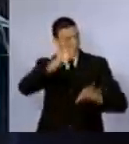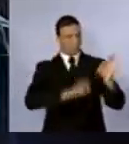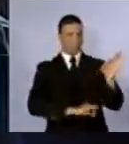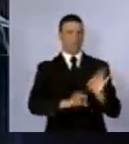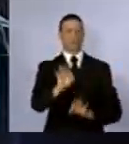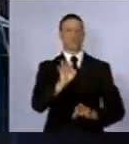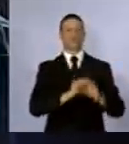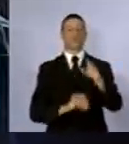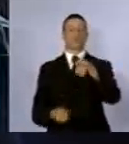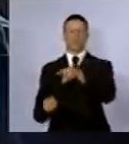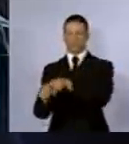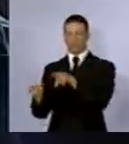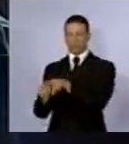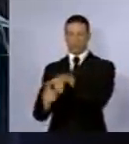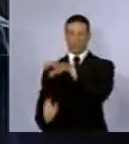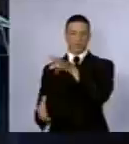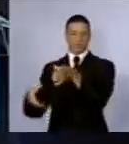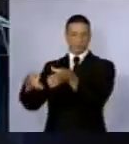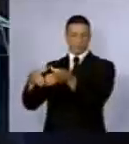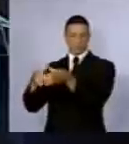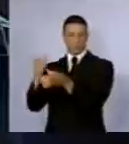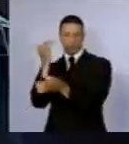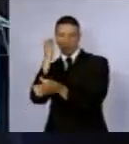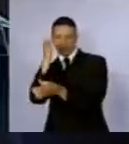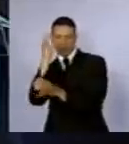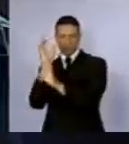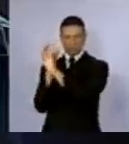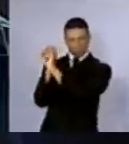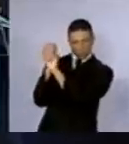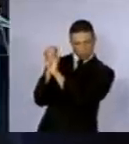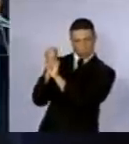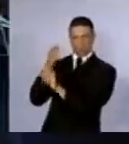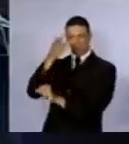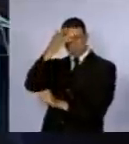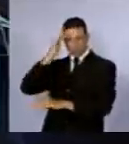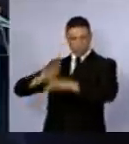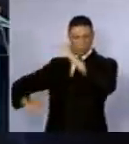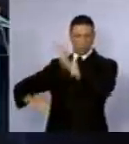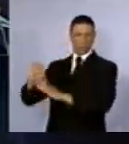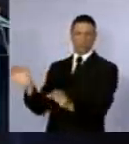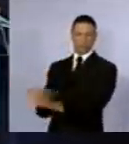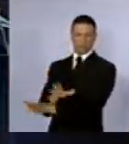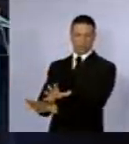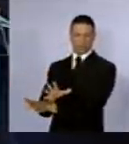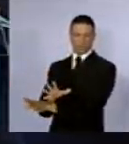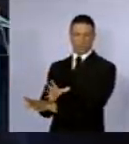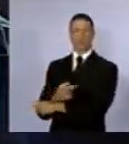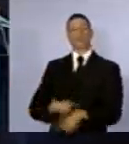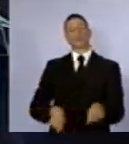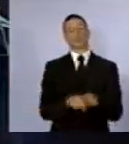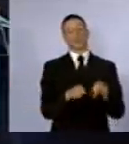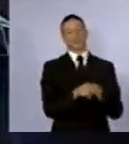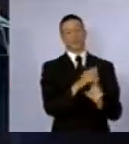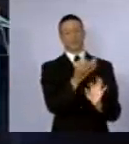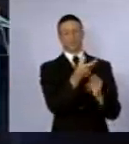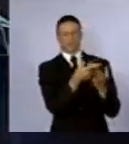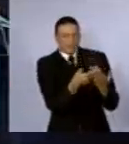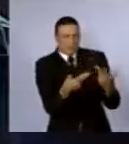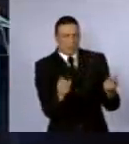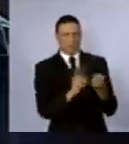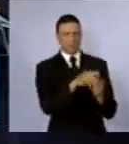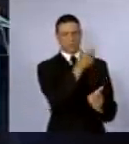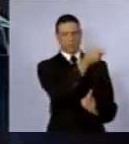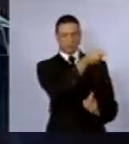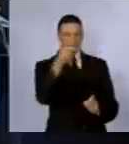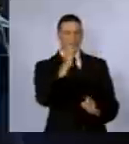Conselho de Engenharia, que exige a participação de um profissional habilitado, assim por diante, né. E os equipamentos eletrodomésticos como um todo, né,